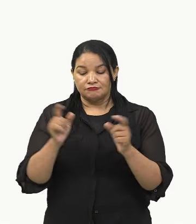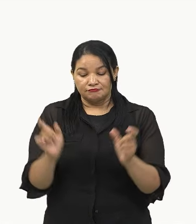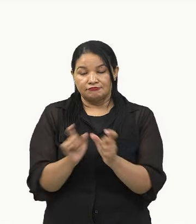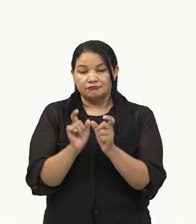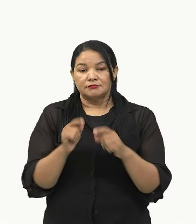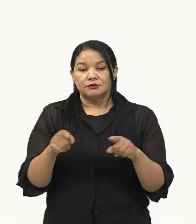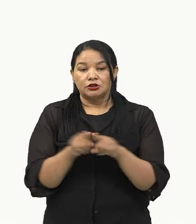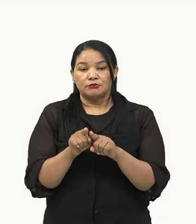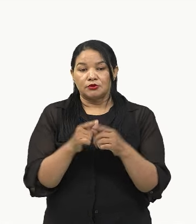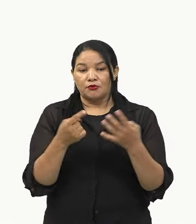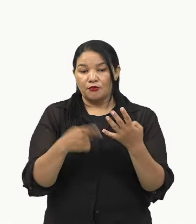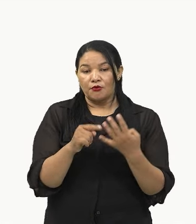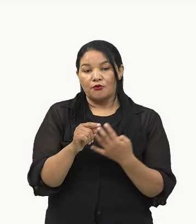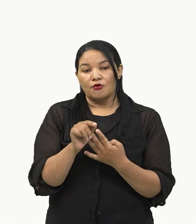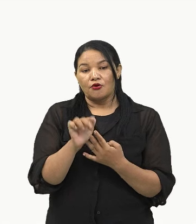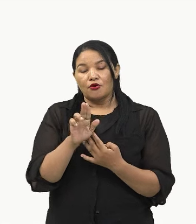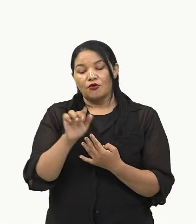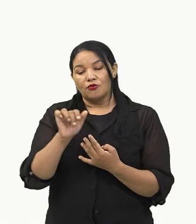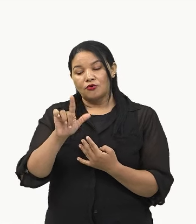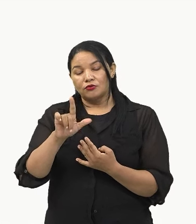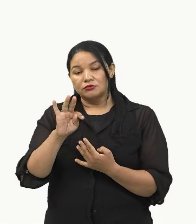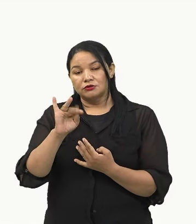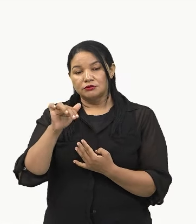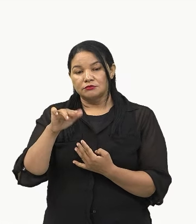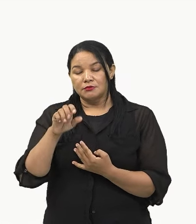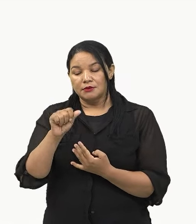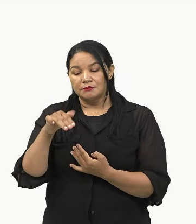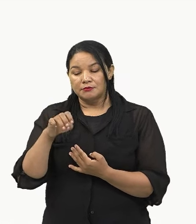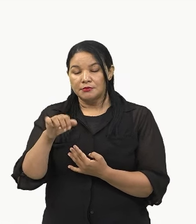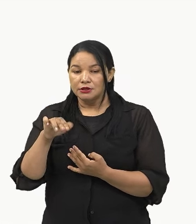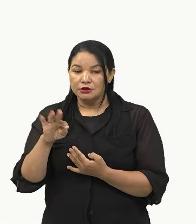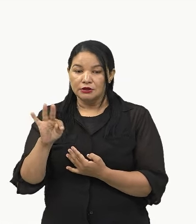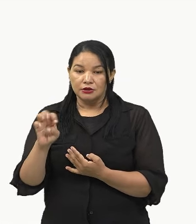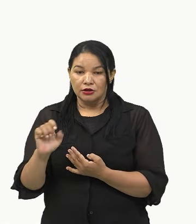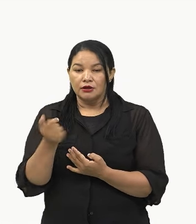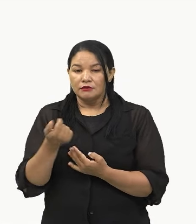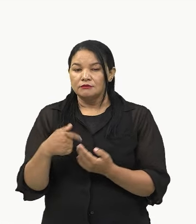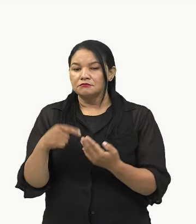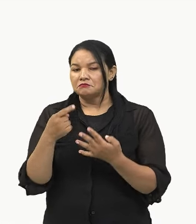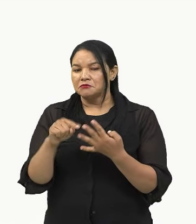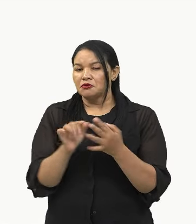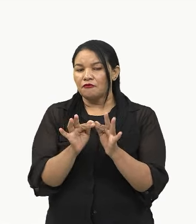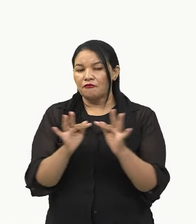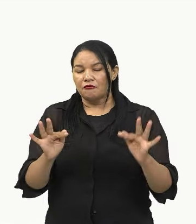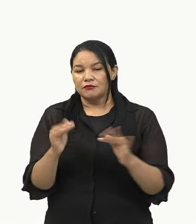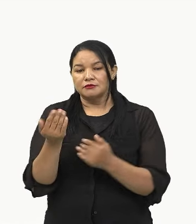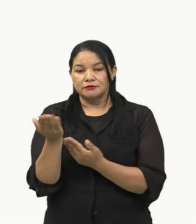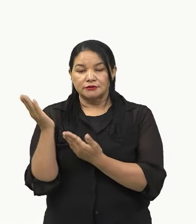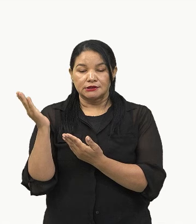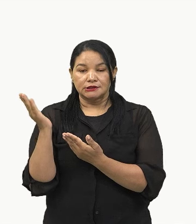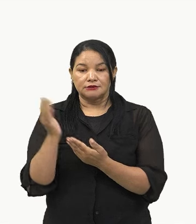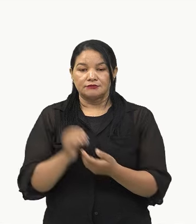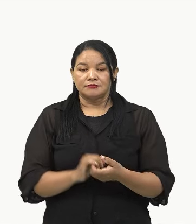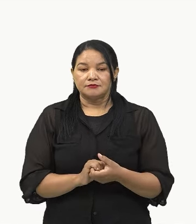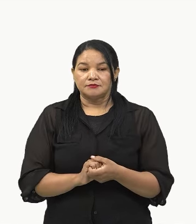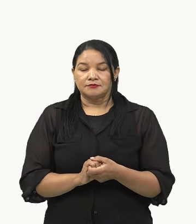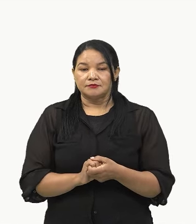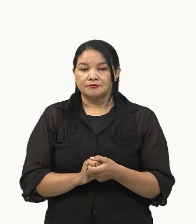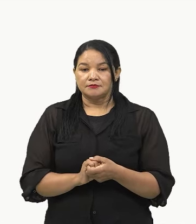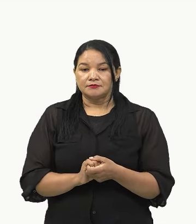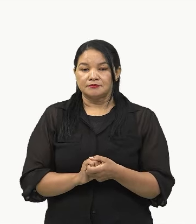Ultimamente, has expressado quanto la amas ultimamente? Hacerlo es importante. Então, você